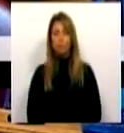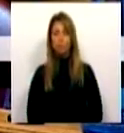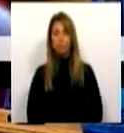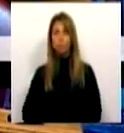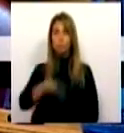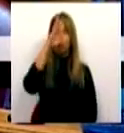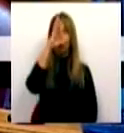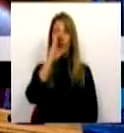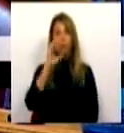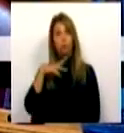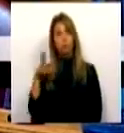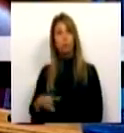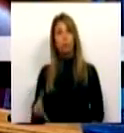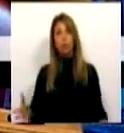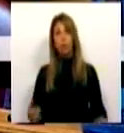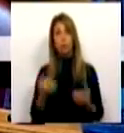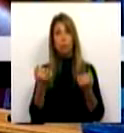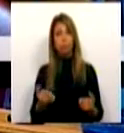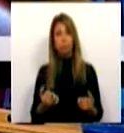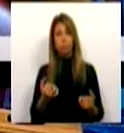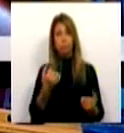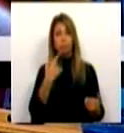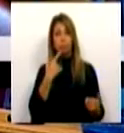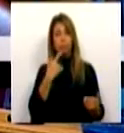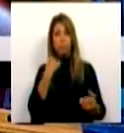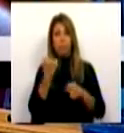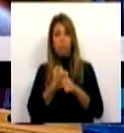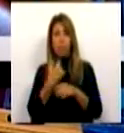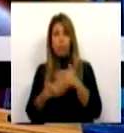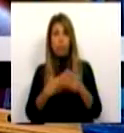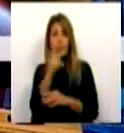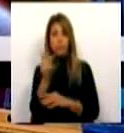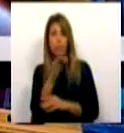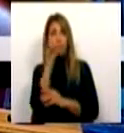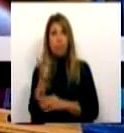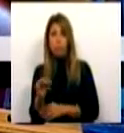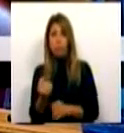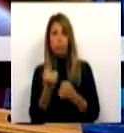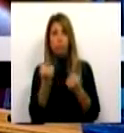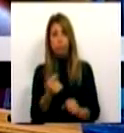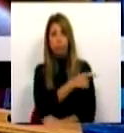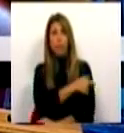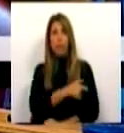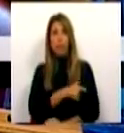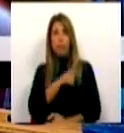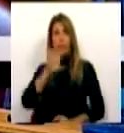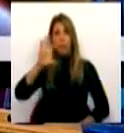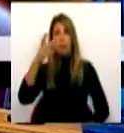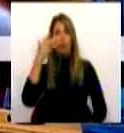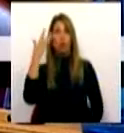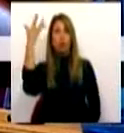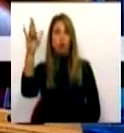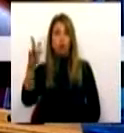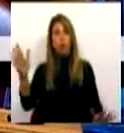Estado português não consegue desempenhar cabalmente a sua missão de representar o país no exterior e responder